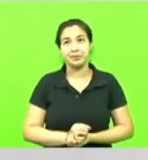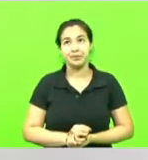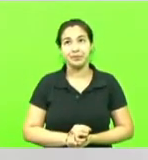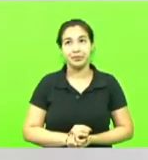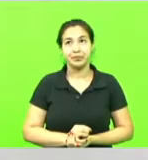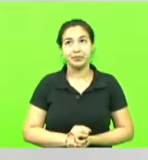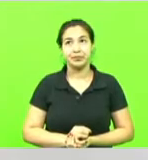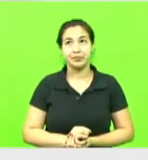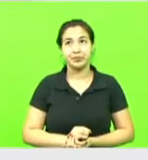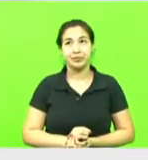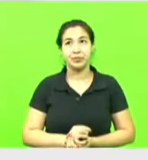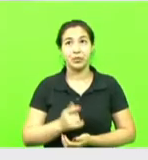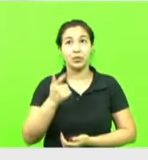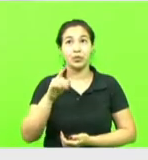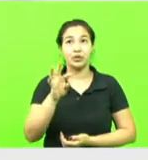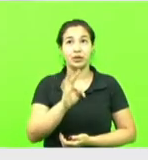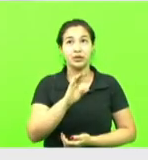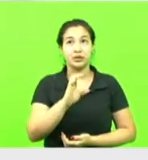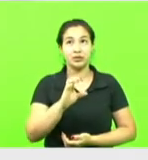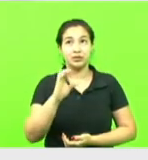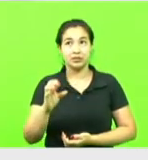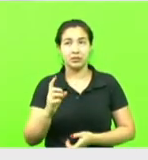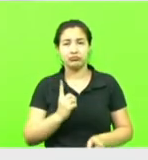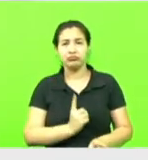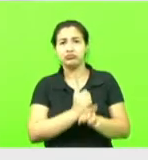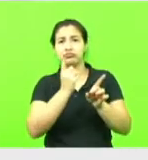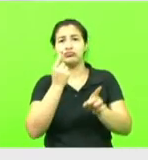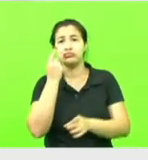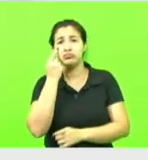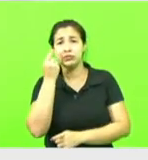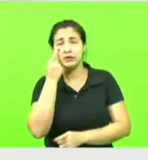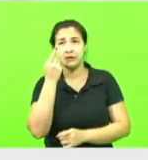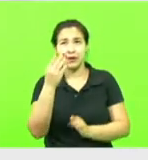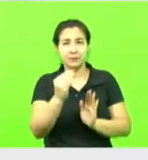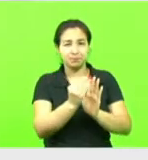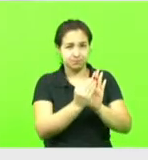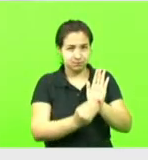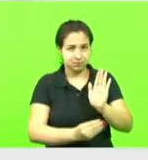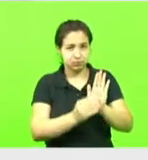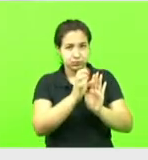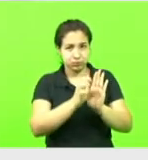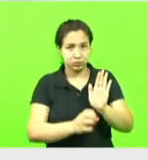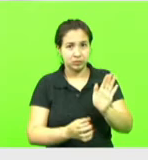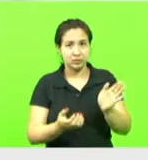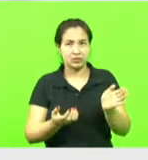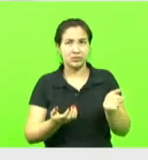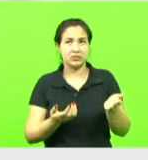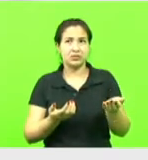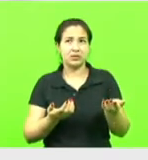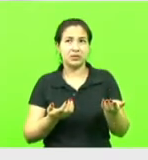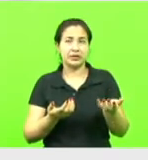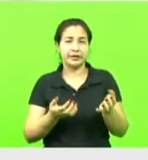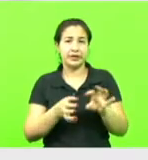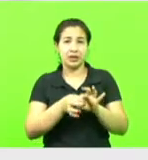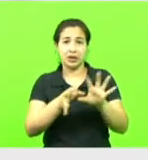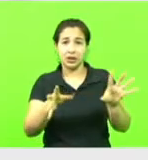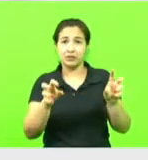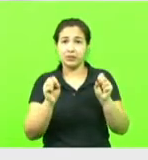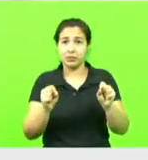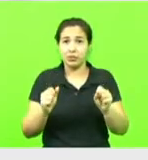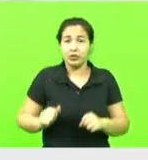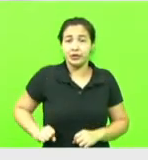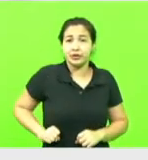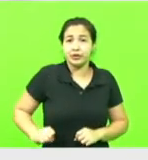Isso aí foi um TCC que a gente encontrou só para ver o conteúdo. A descriminalização do aborto. É isso aí que vão pautar